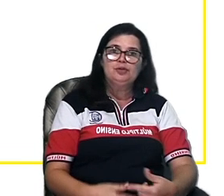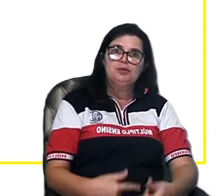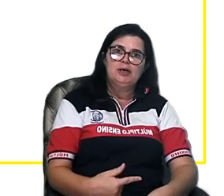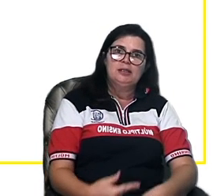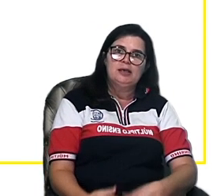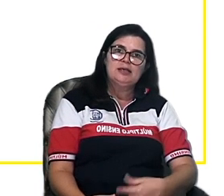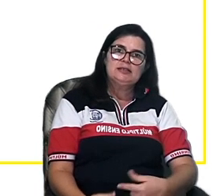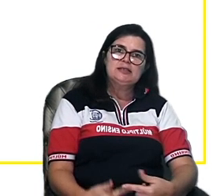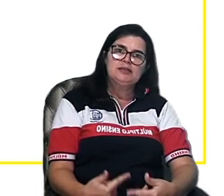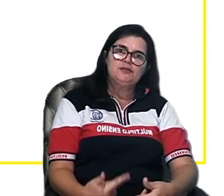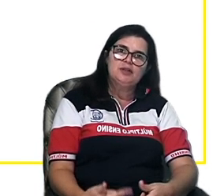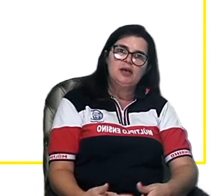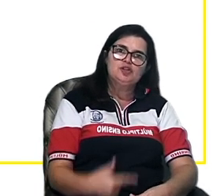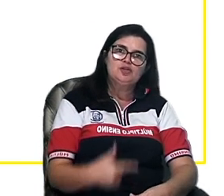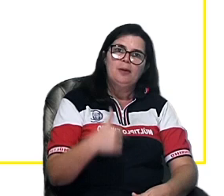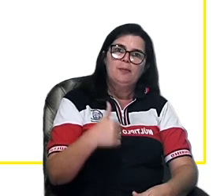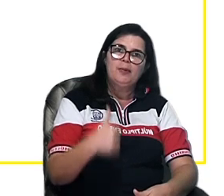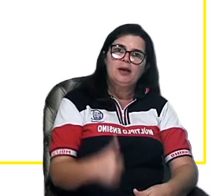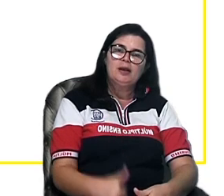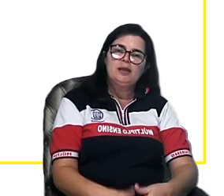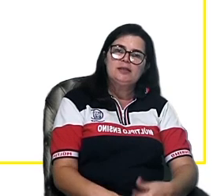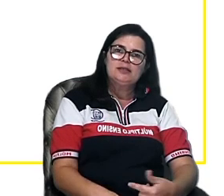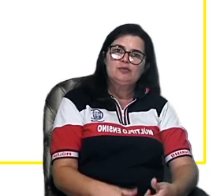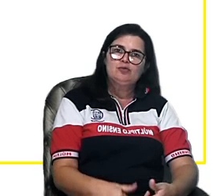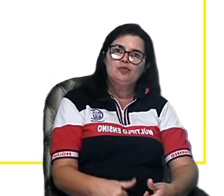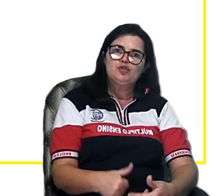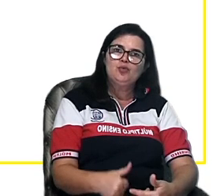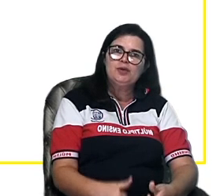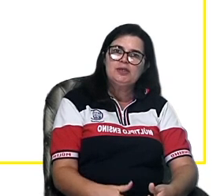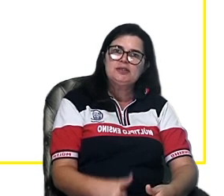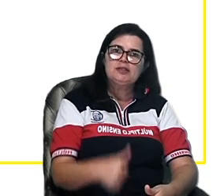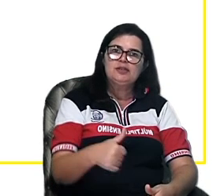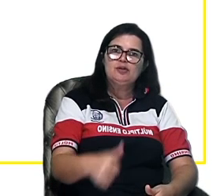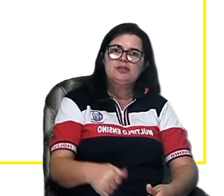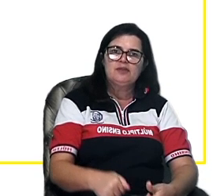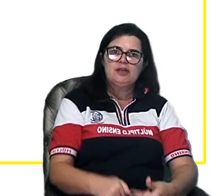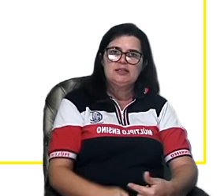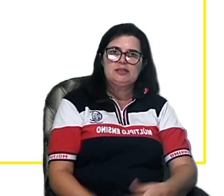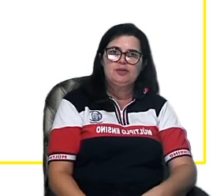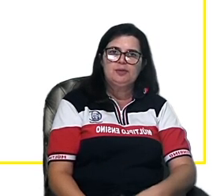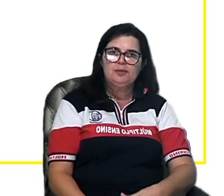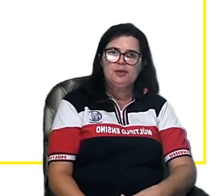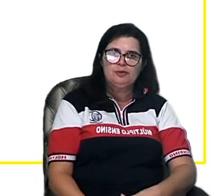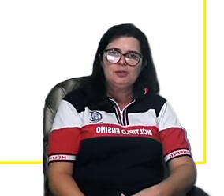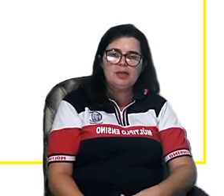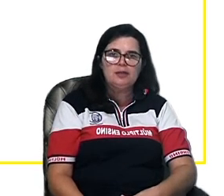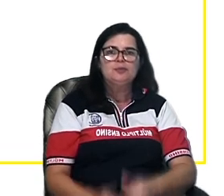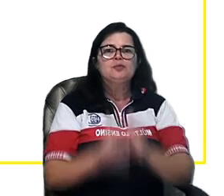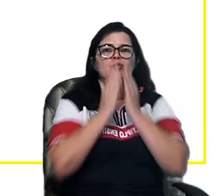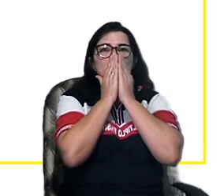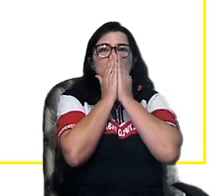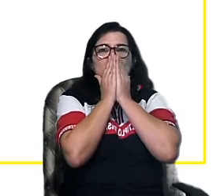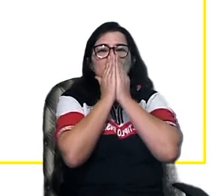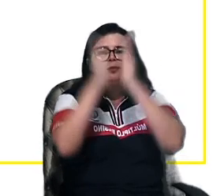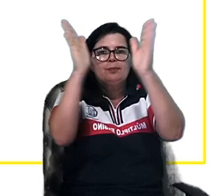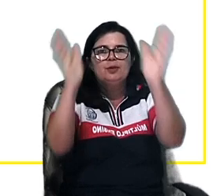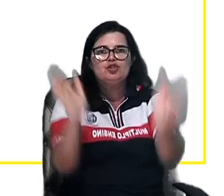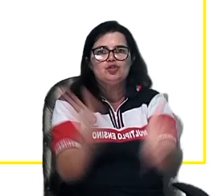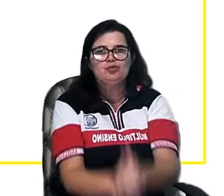daremos continuidade a essas atividades para a realização do nosso quiz e de nossa avaliação da primeira unidade.